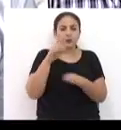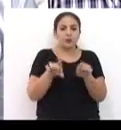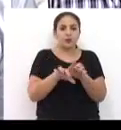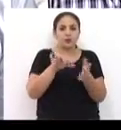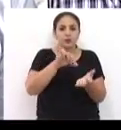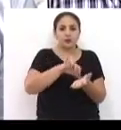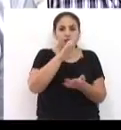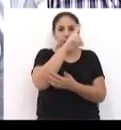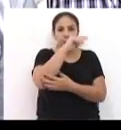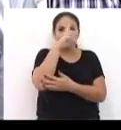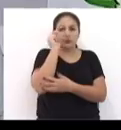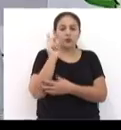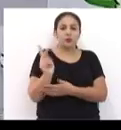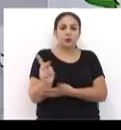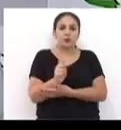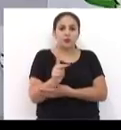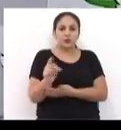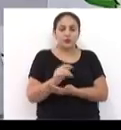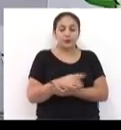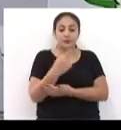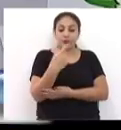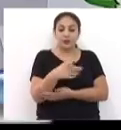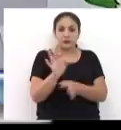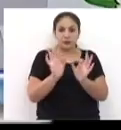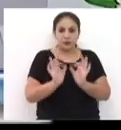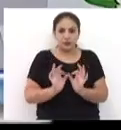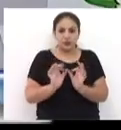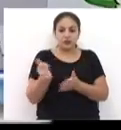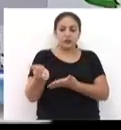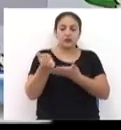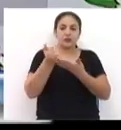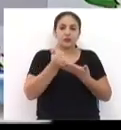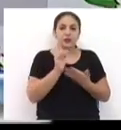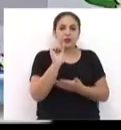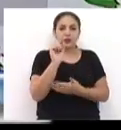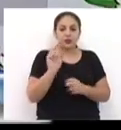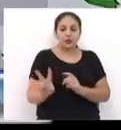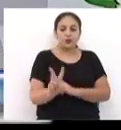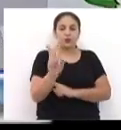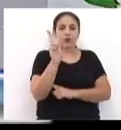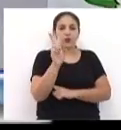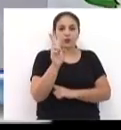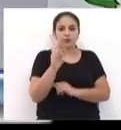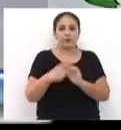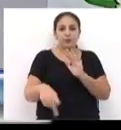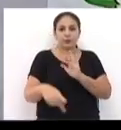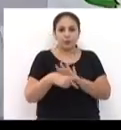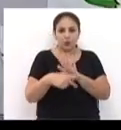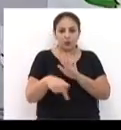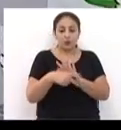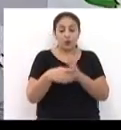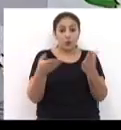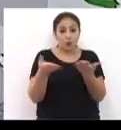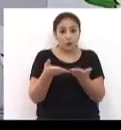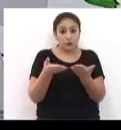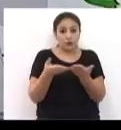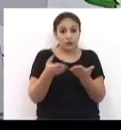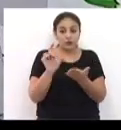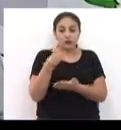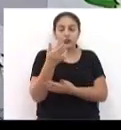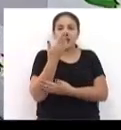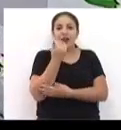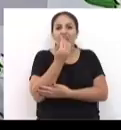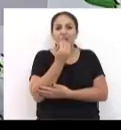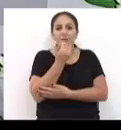de Professores. Esse anteprojeto, ele traz esse valor que é percebido hoje do Ticket